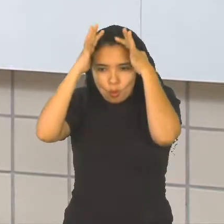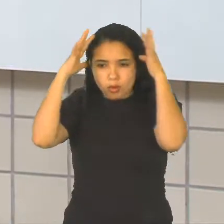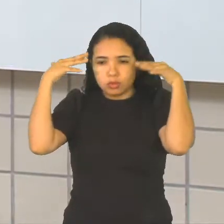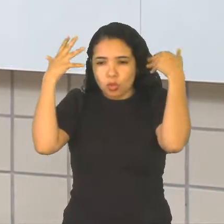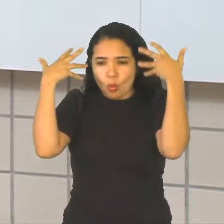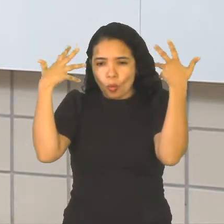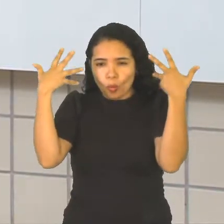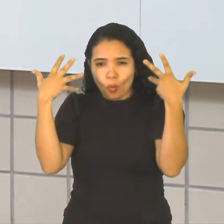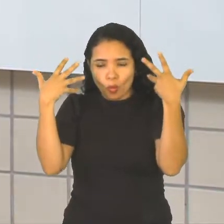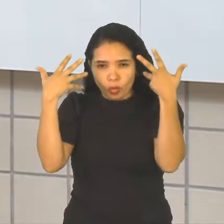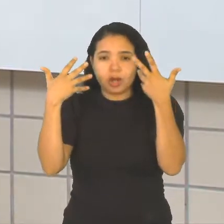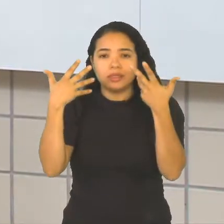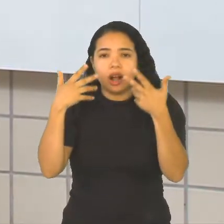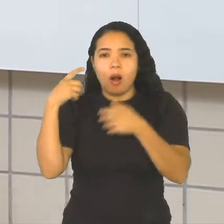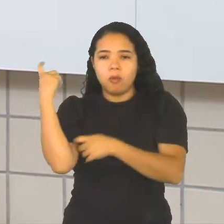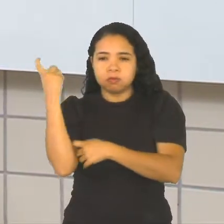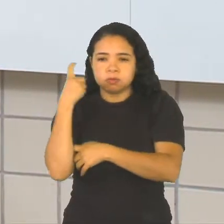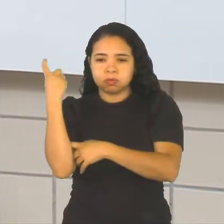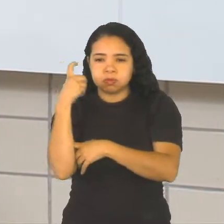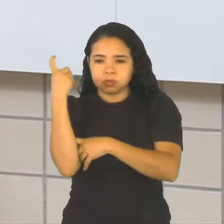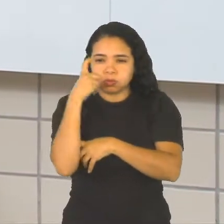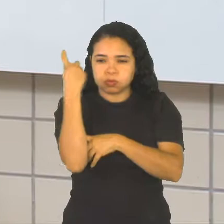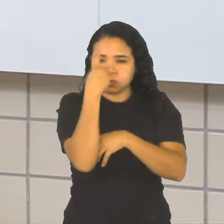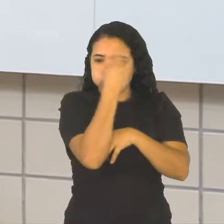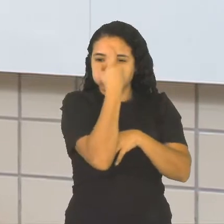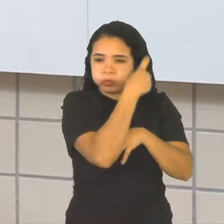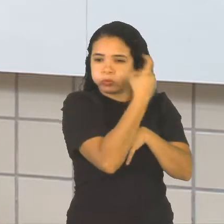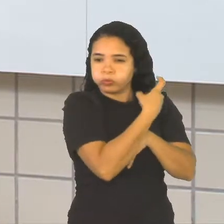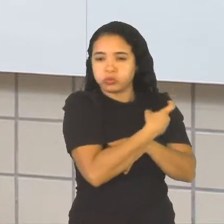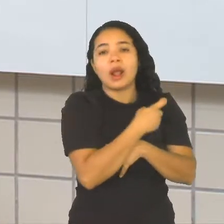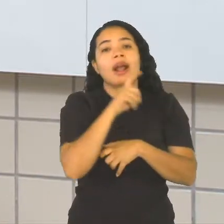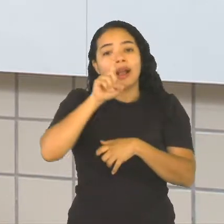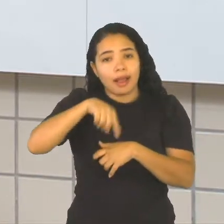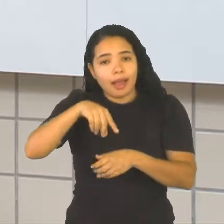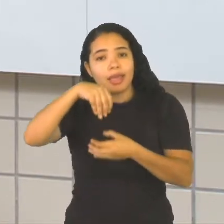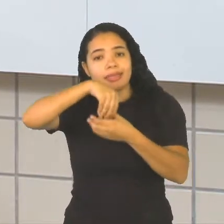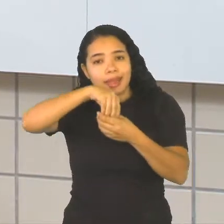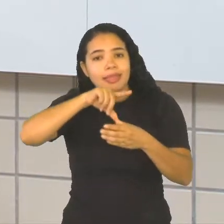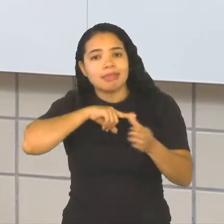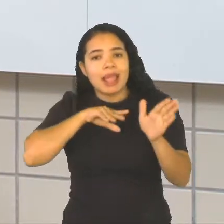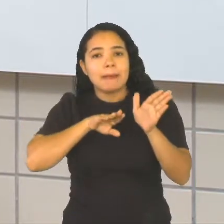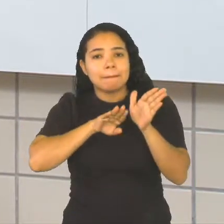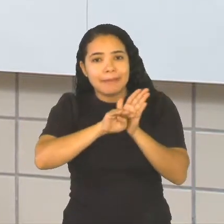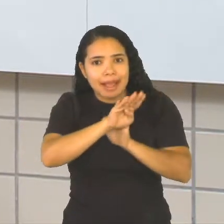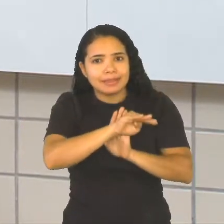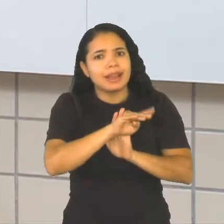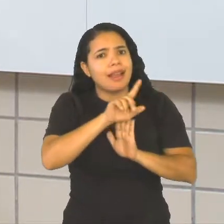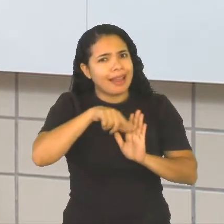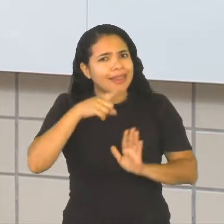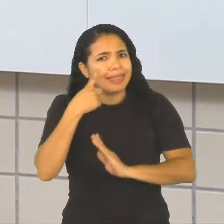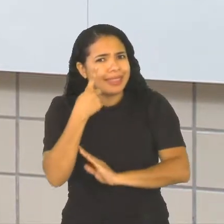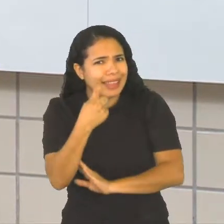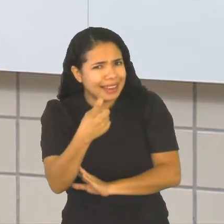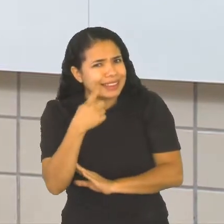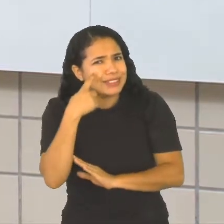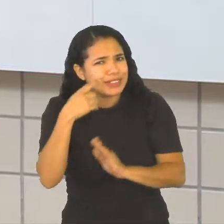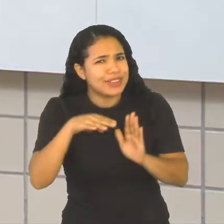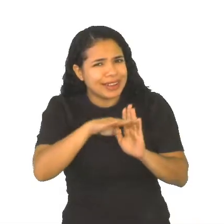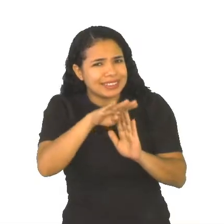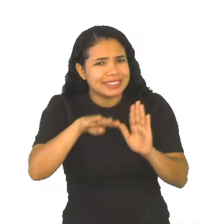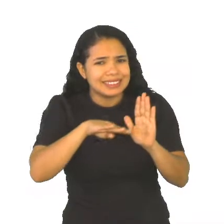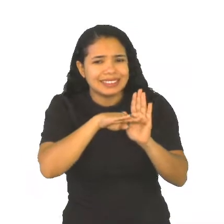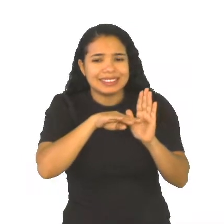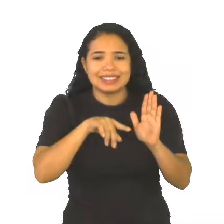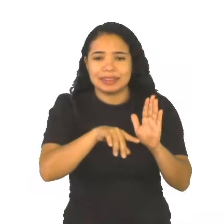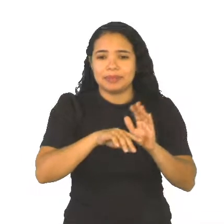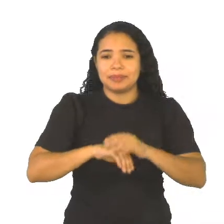bonitas? Aquilo ali dentro tem uma bactéria que auxilia nesse processo, né? Interessante. Bora lá para as próximas. Uma